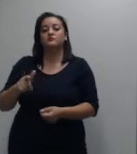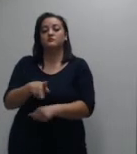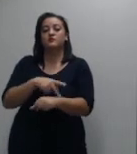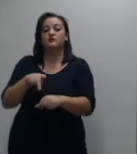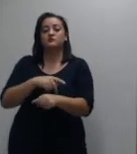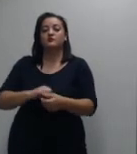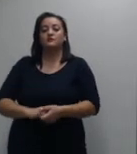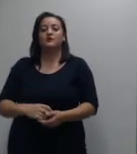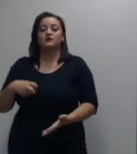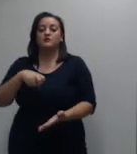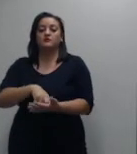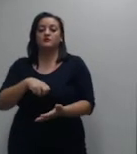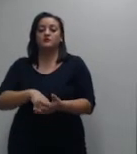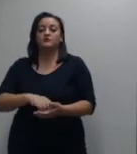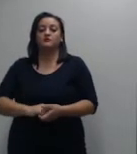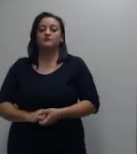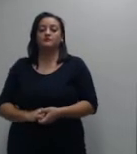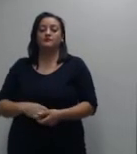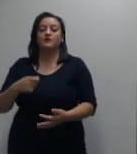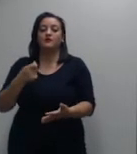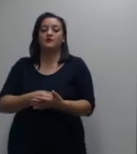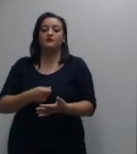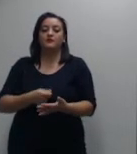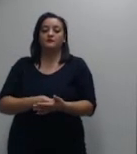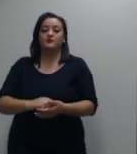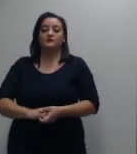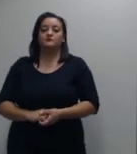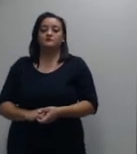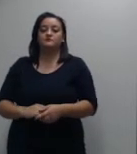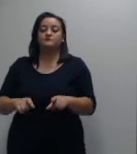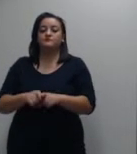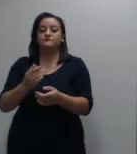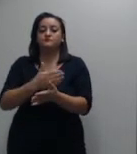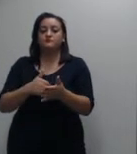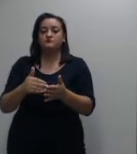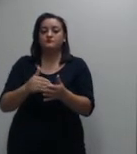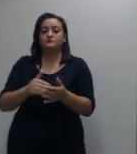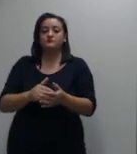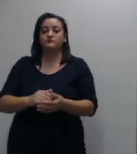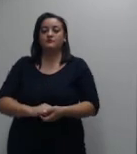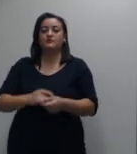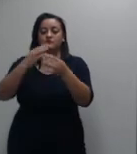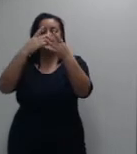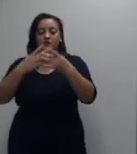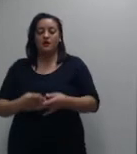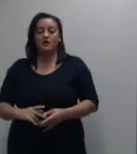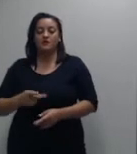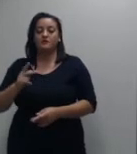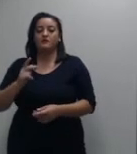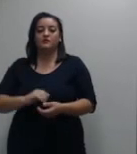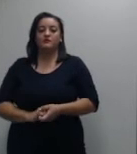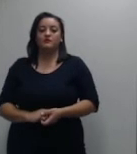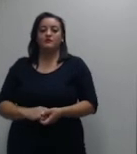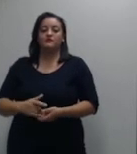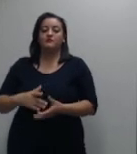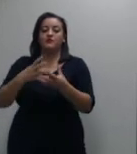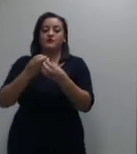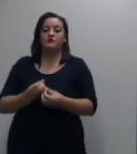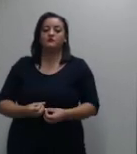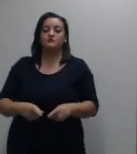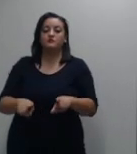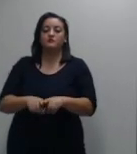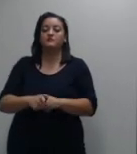parte referida ao pagamento de indenização papel de contato de expressivo valor do defere-se o pedido de homologação do